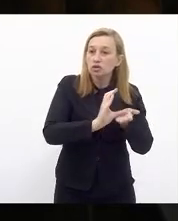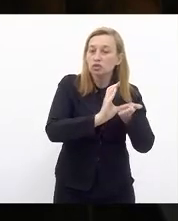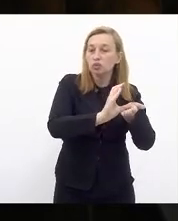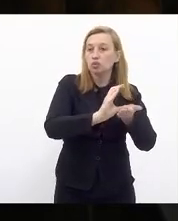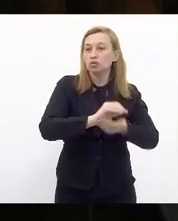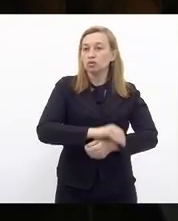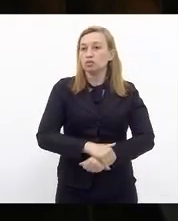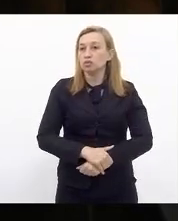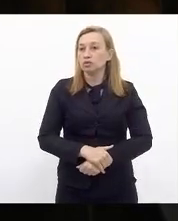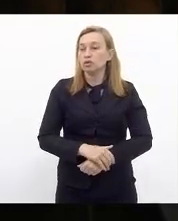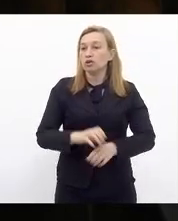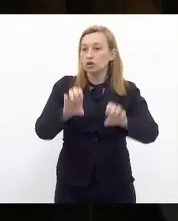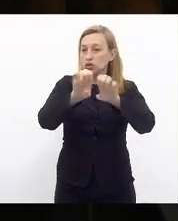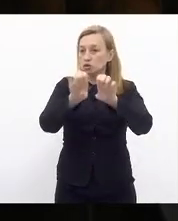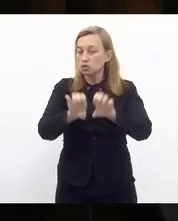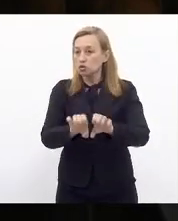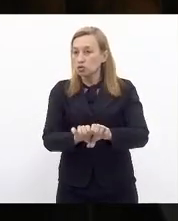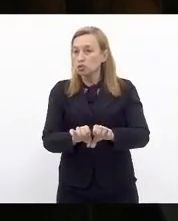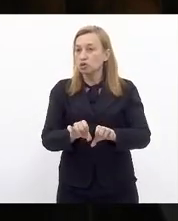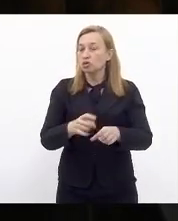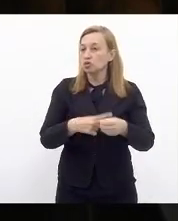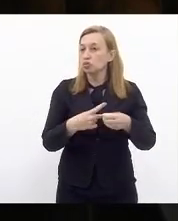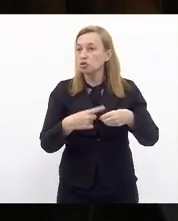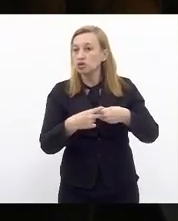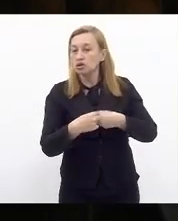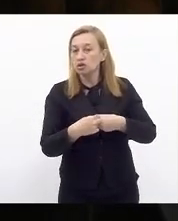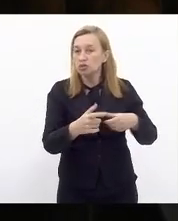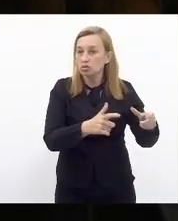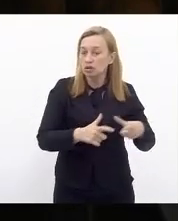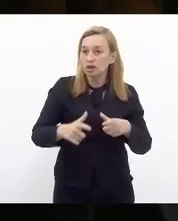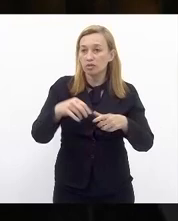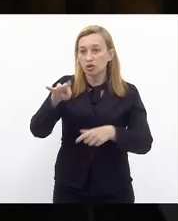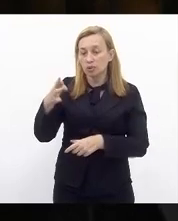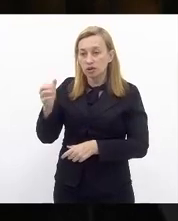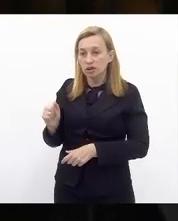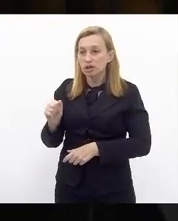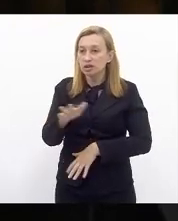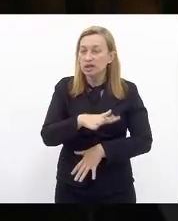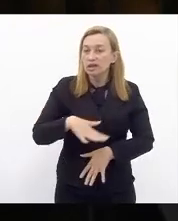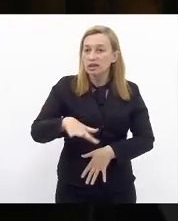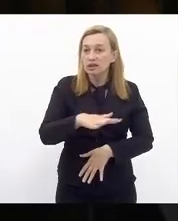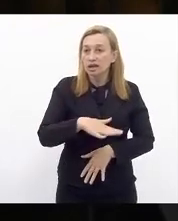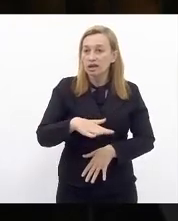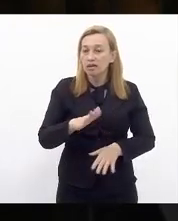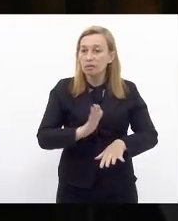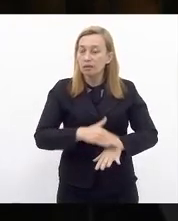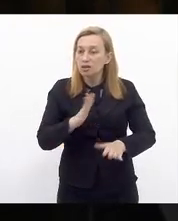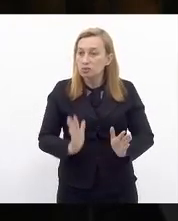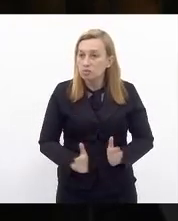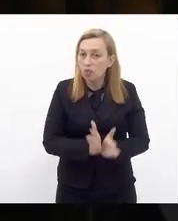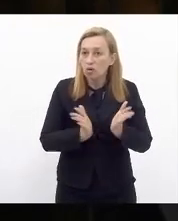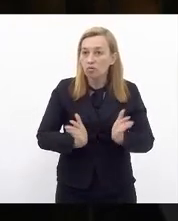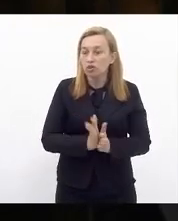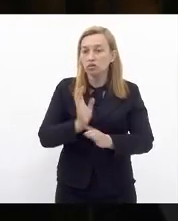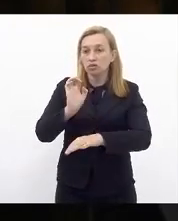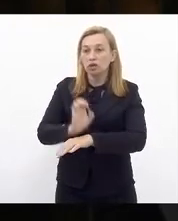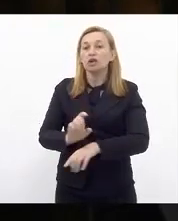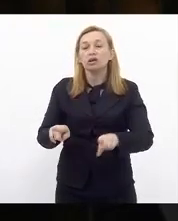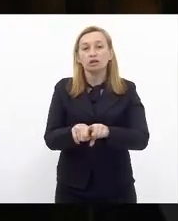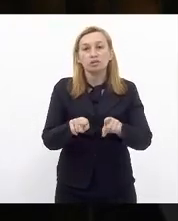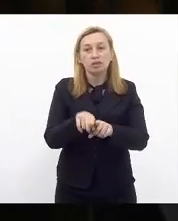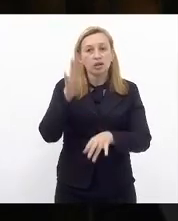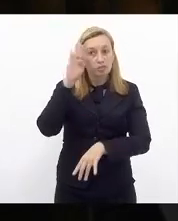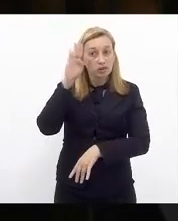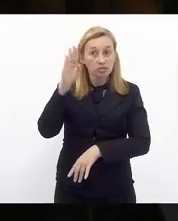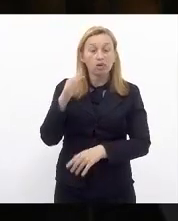recursos para infraestrutura dos Municípios da região metropolitana nas áreas mais carentes do Estado mas também é